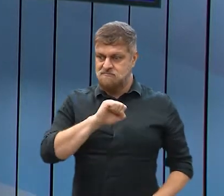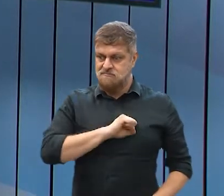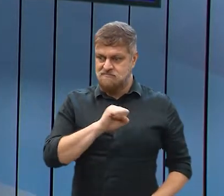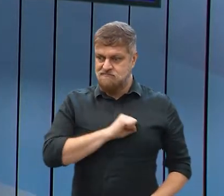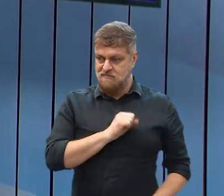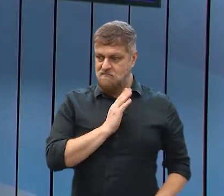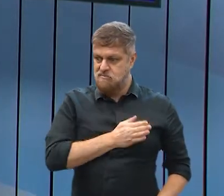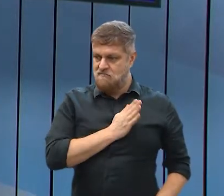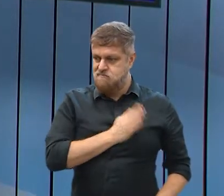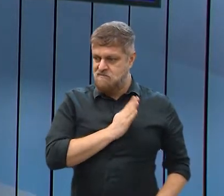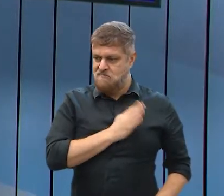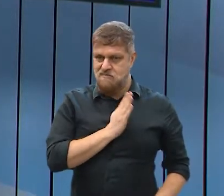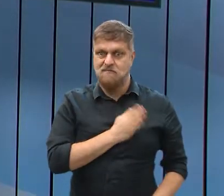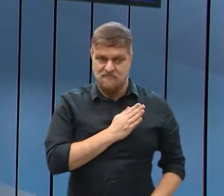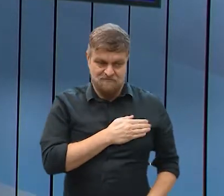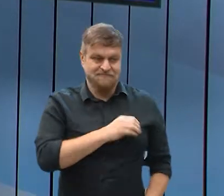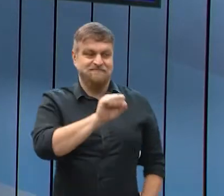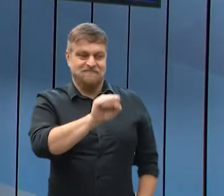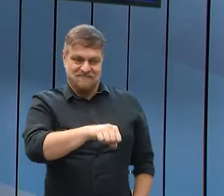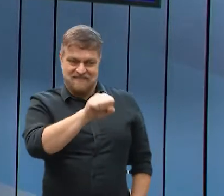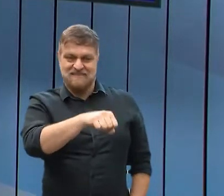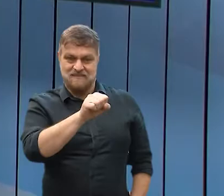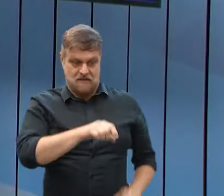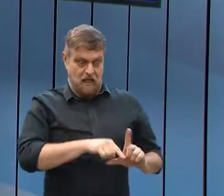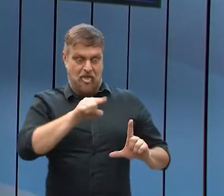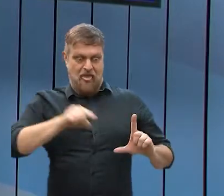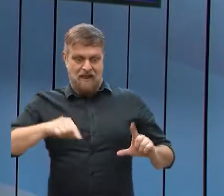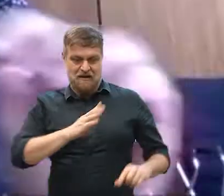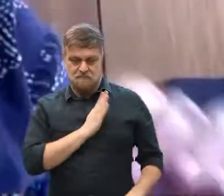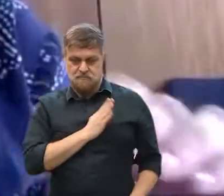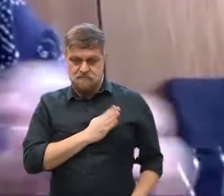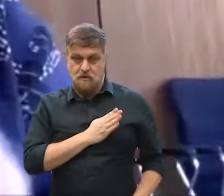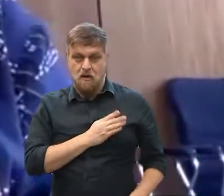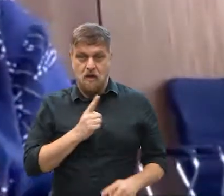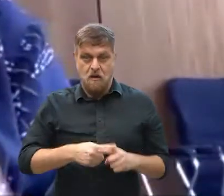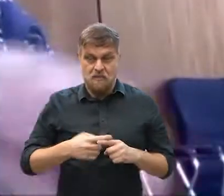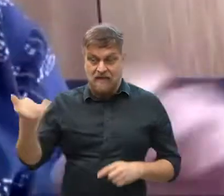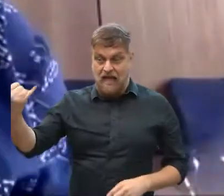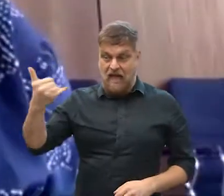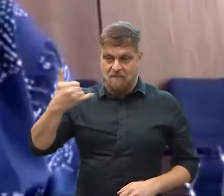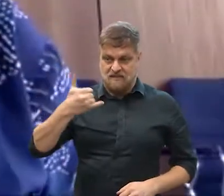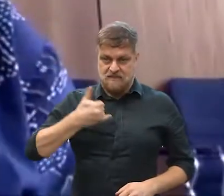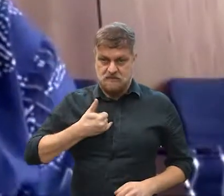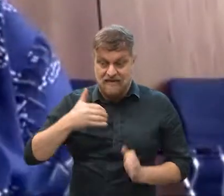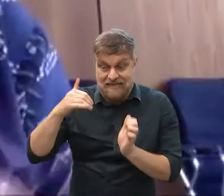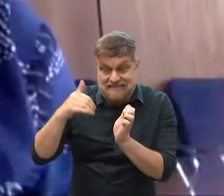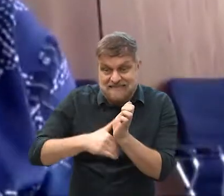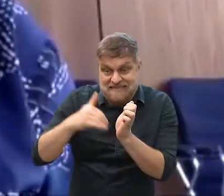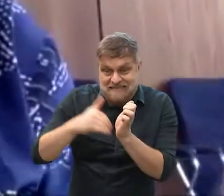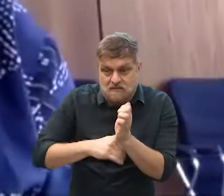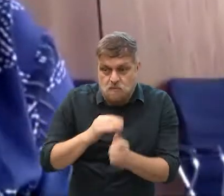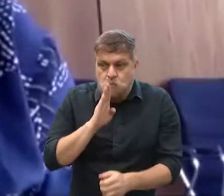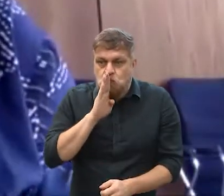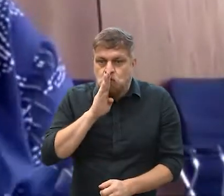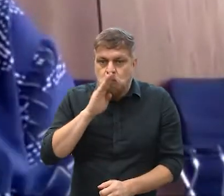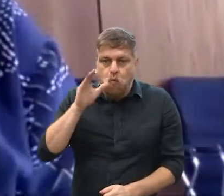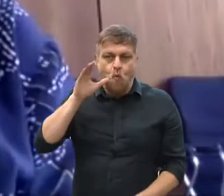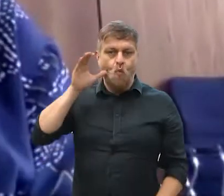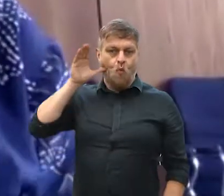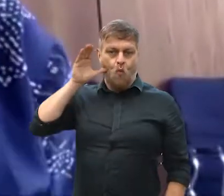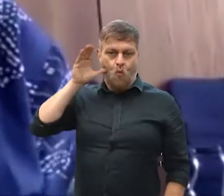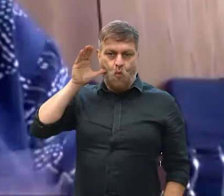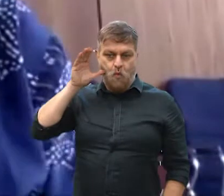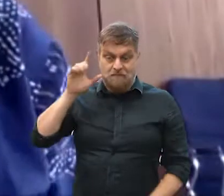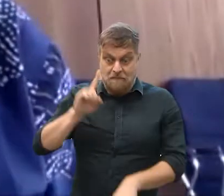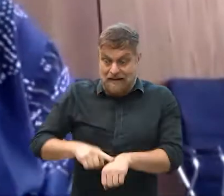ligação? Muito, muito. Porque primeiro ele dizia que era confidencial, né? Eu não podia falar para ninguém. E foi um